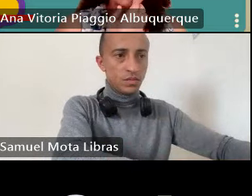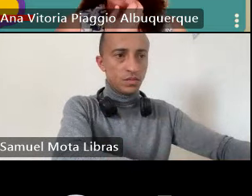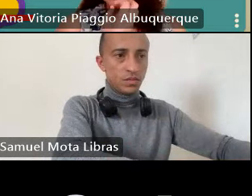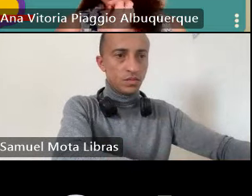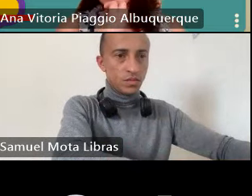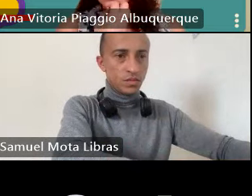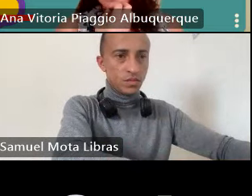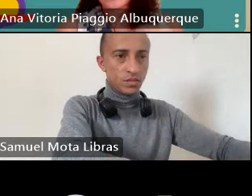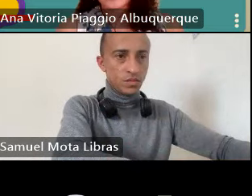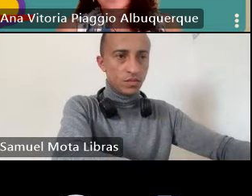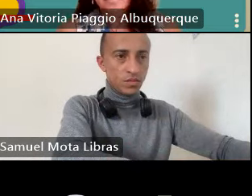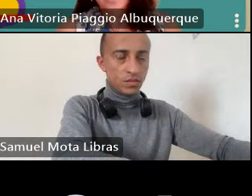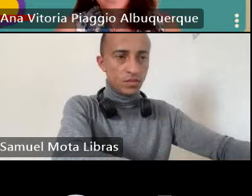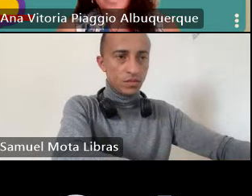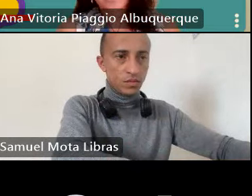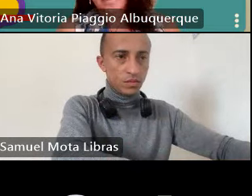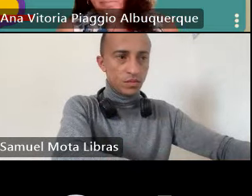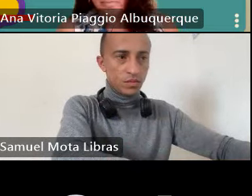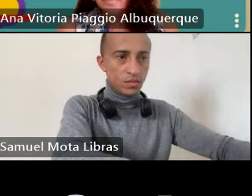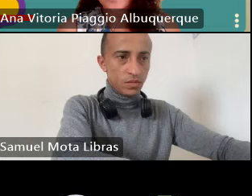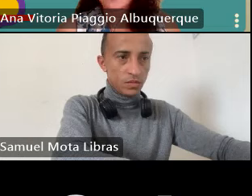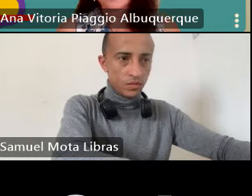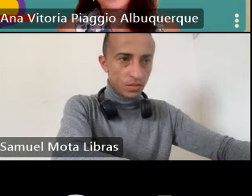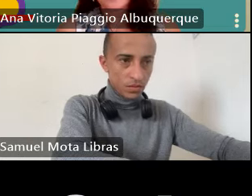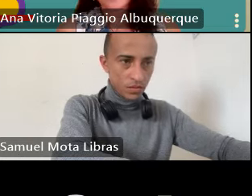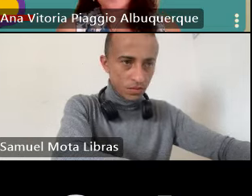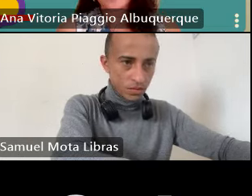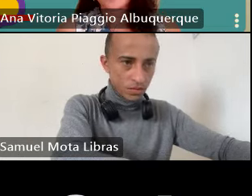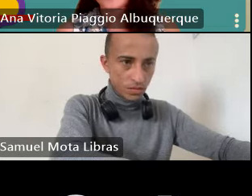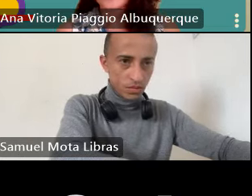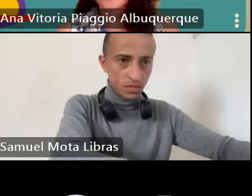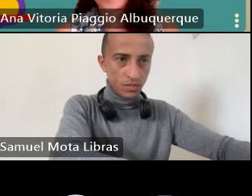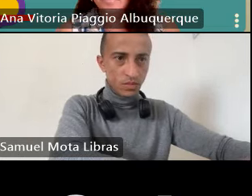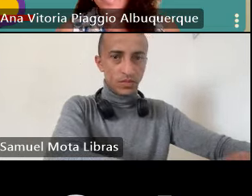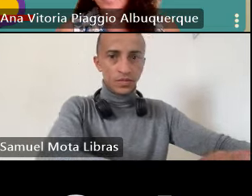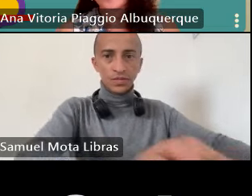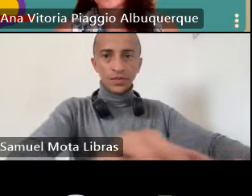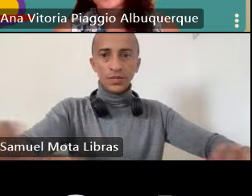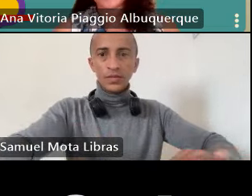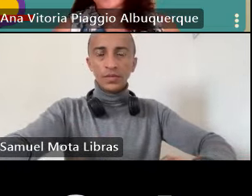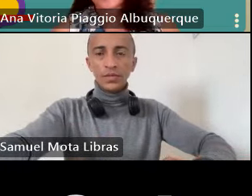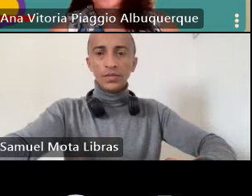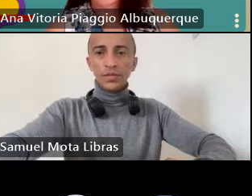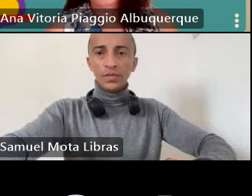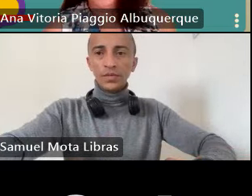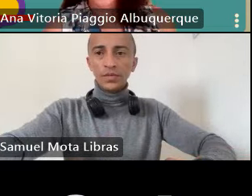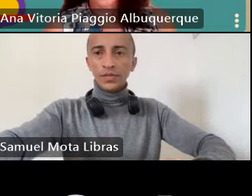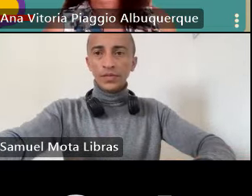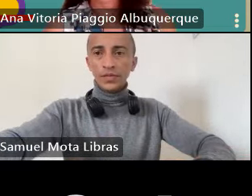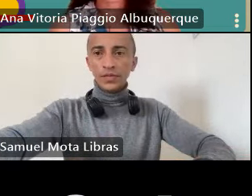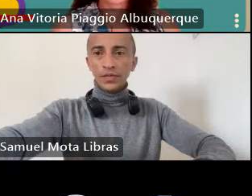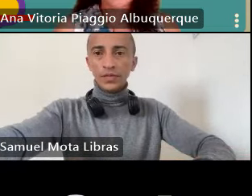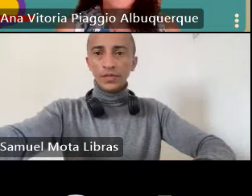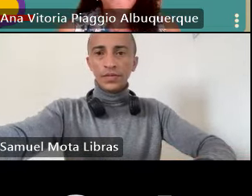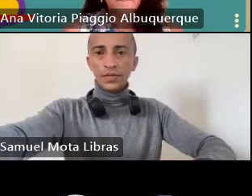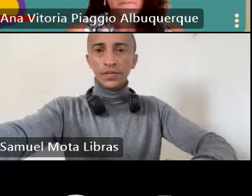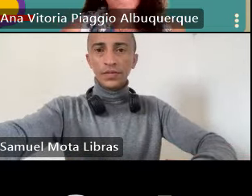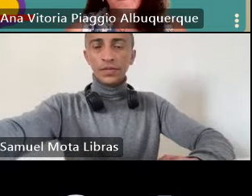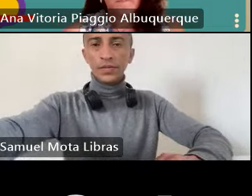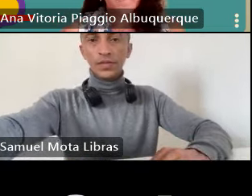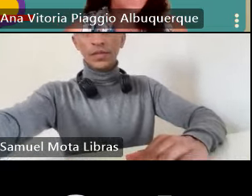as transformações que a gente tanto preca PR a gente tá o tempo inteiro falando da transformação do estado da mudança que nós precisamos fazer para que a gente